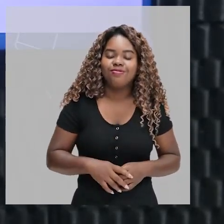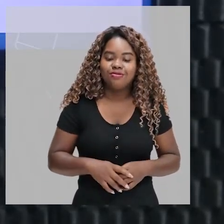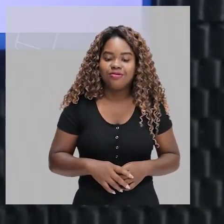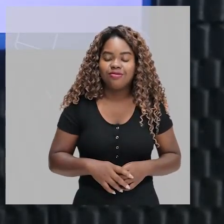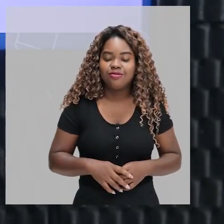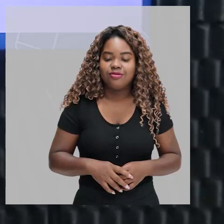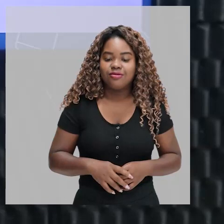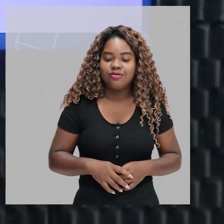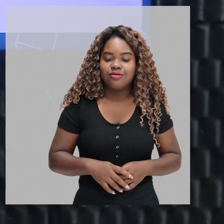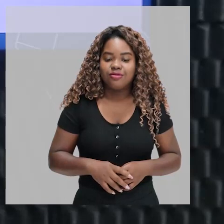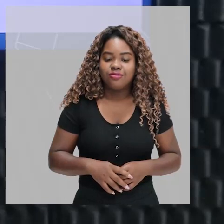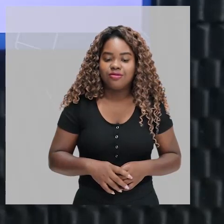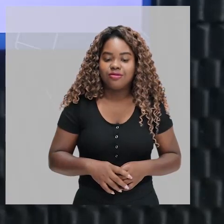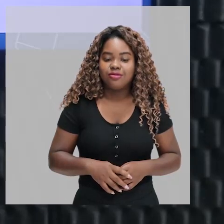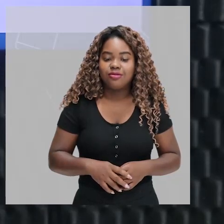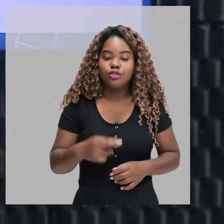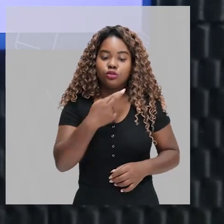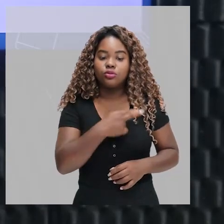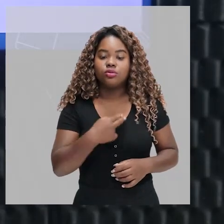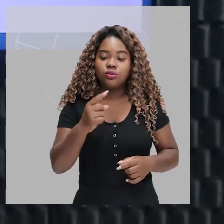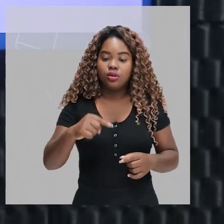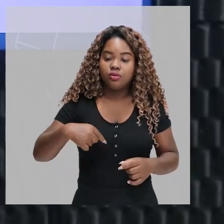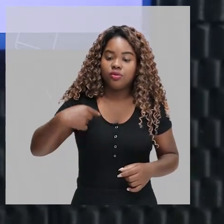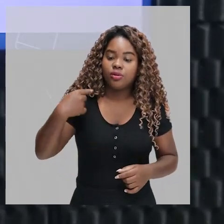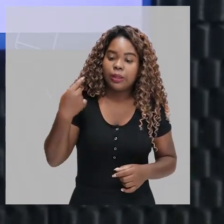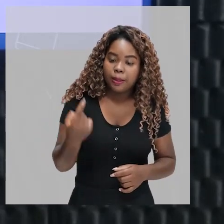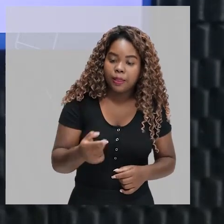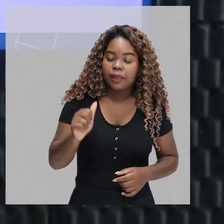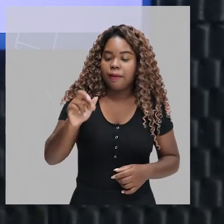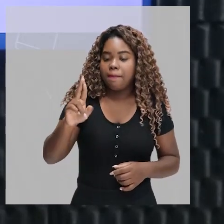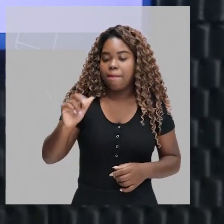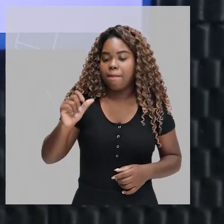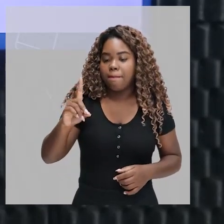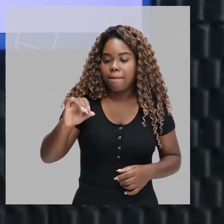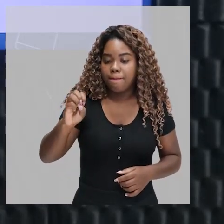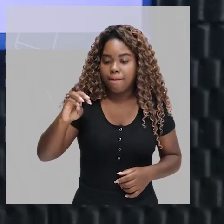ele vem depois do arcadismo